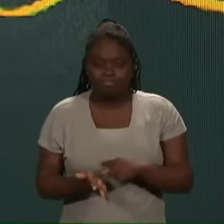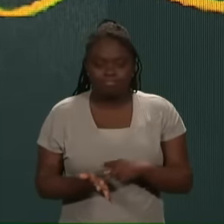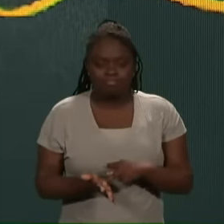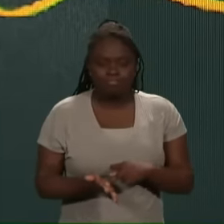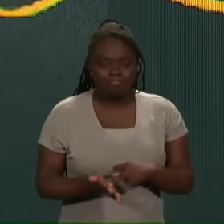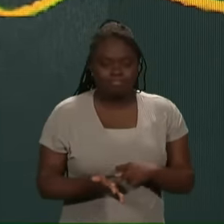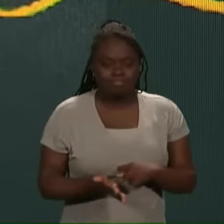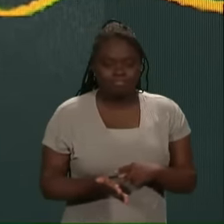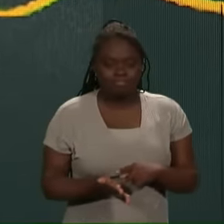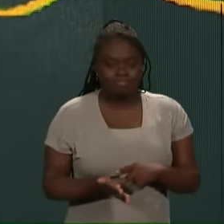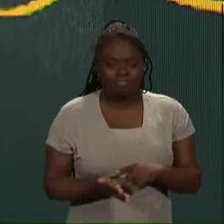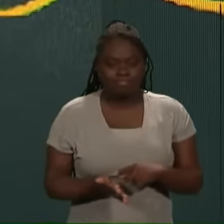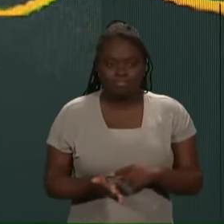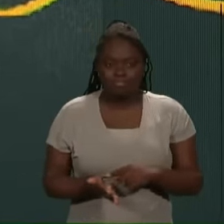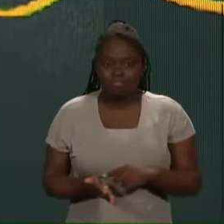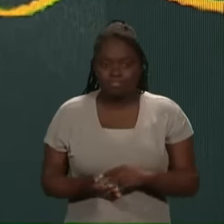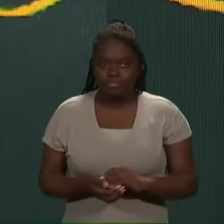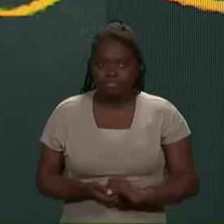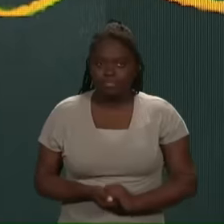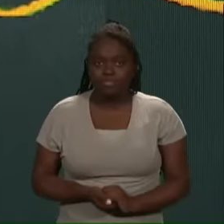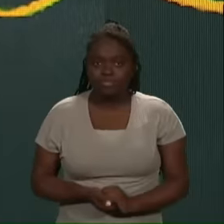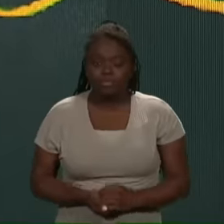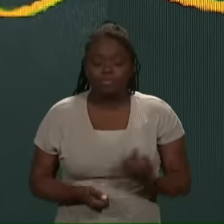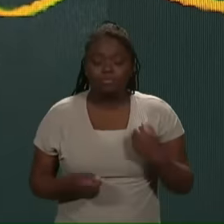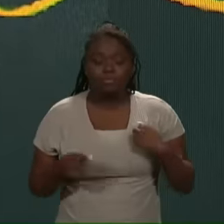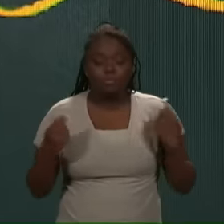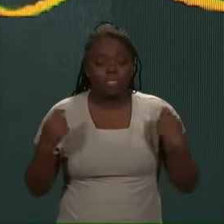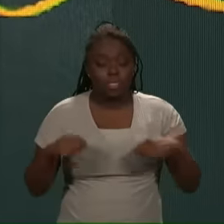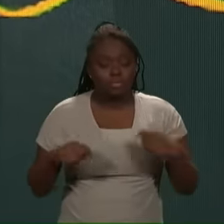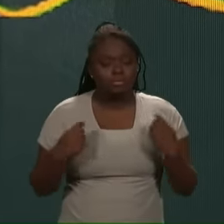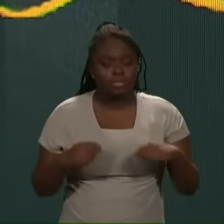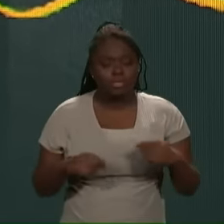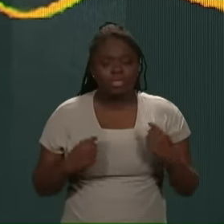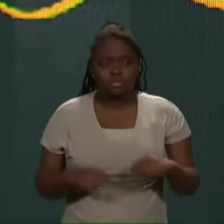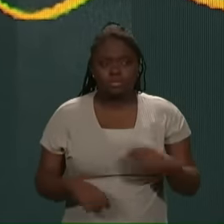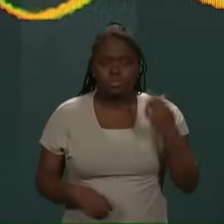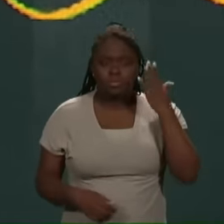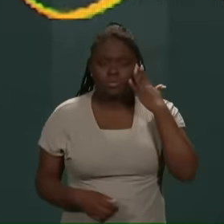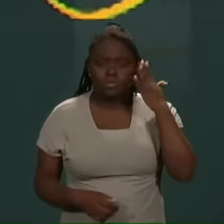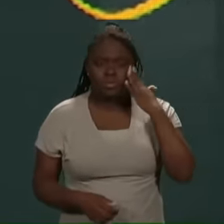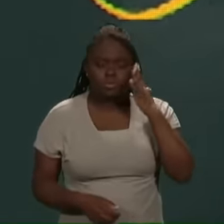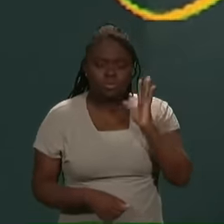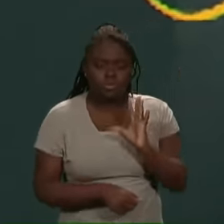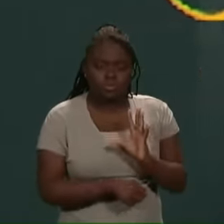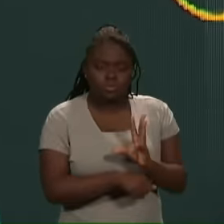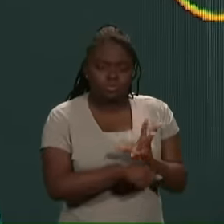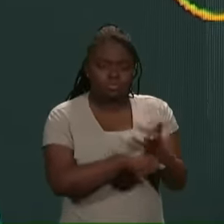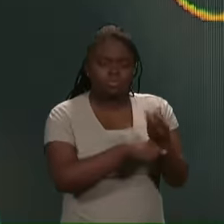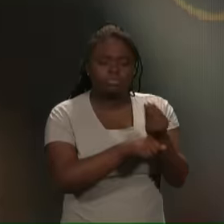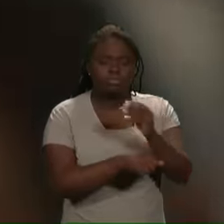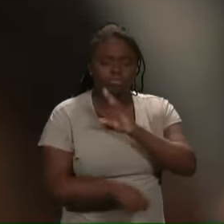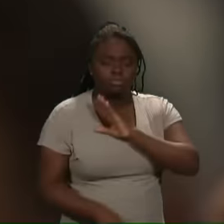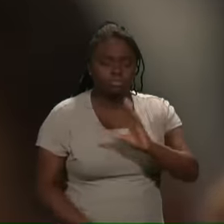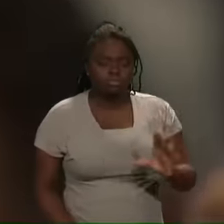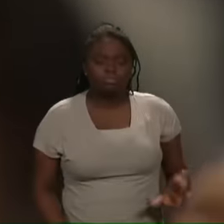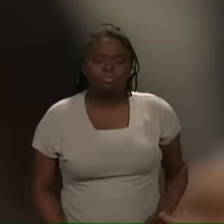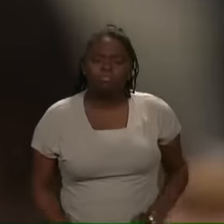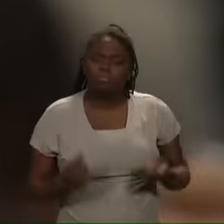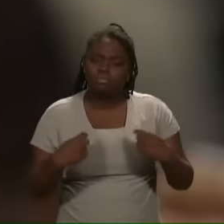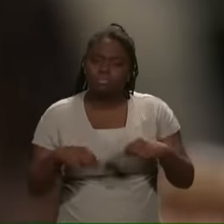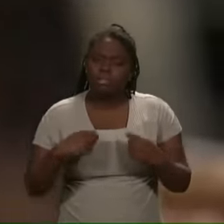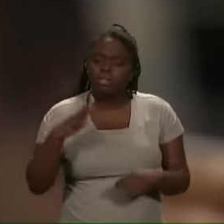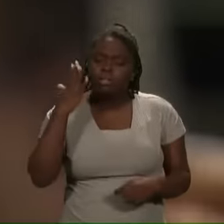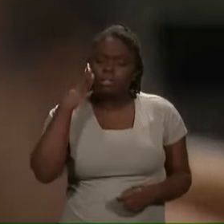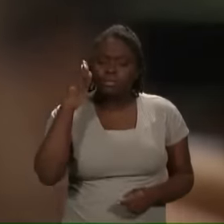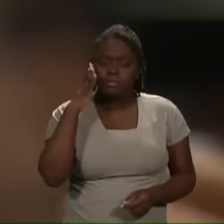Nós somos igreja. Eu preciso discernir o corpo de Cristo. Eu preciso saber que eu